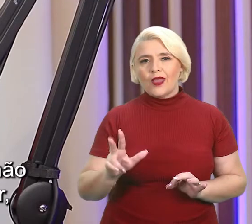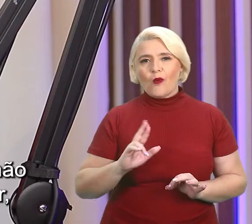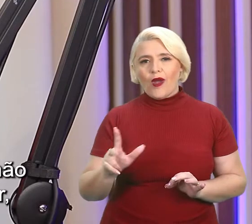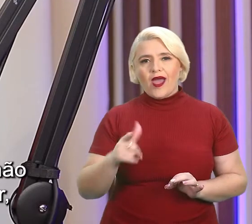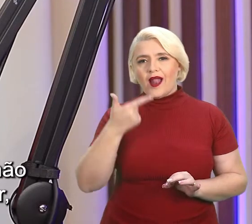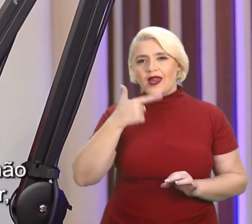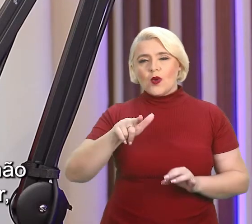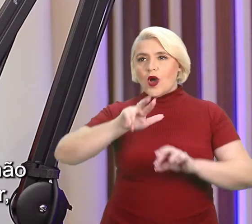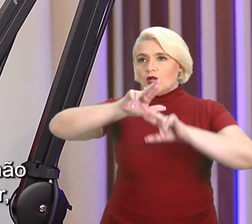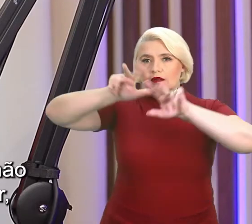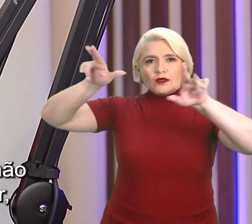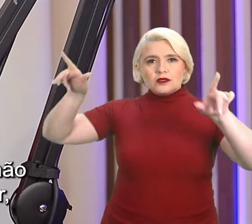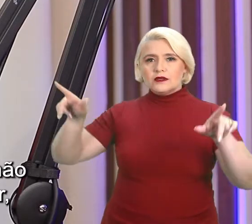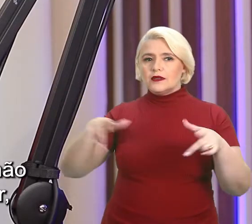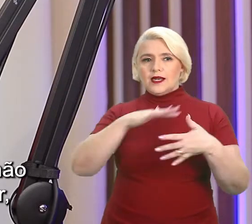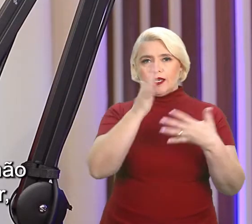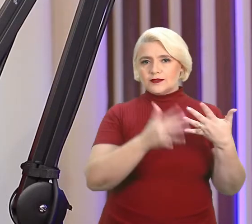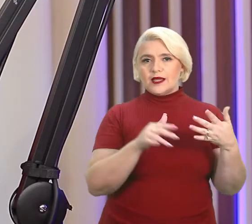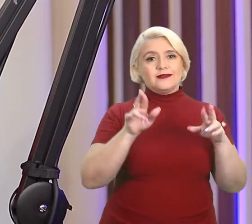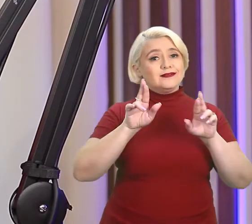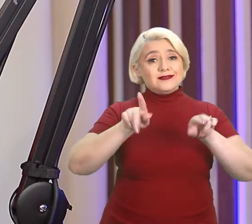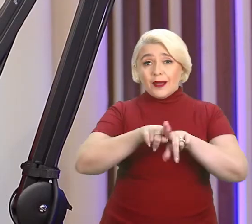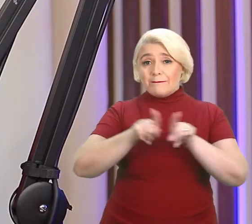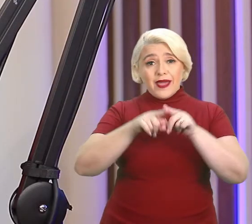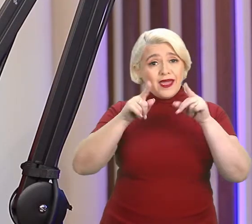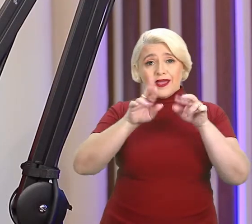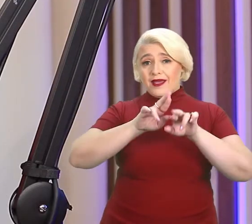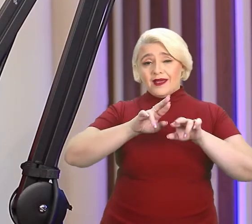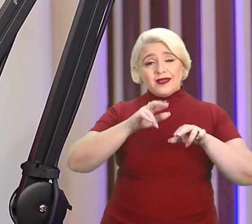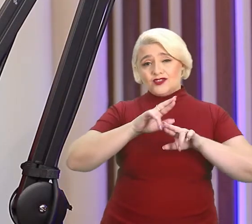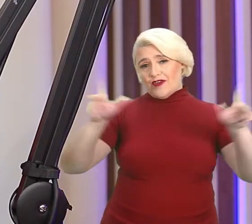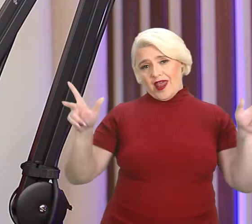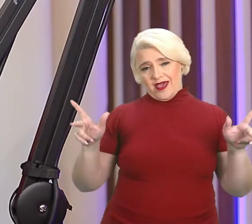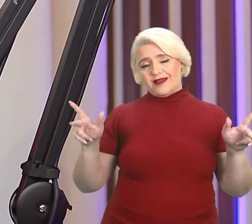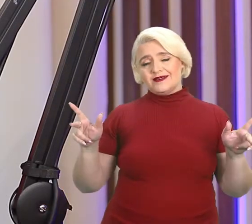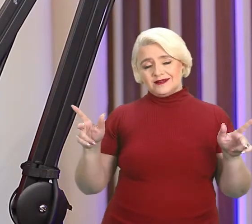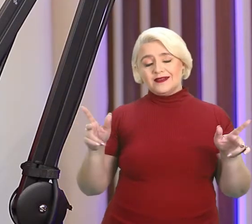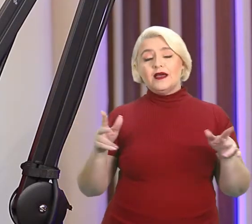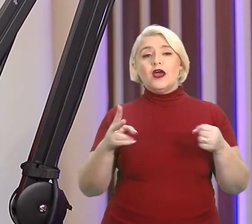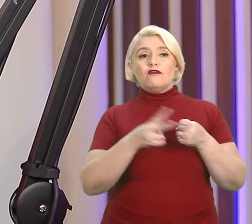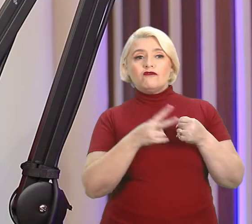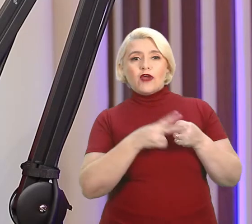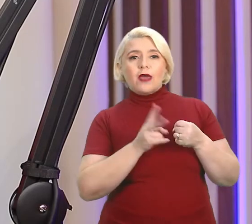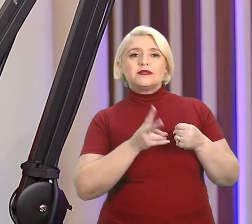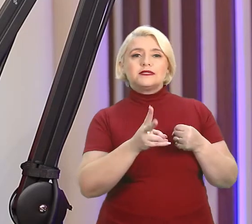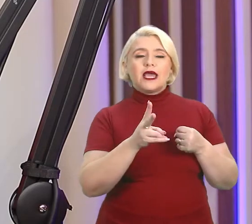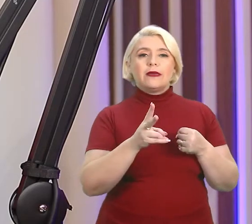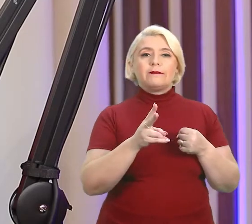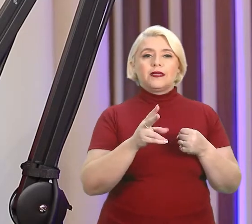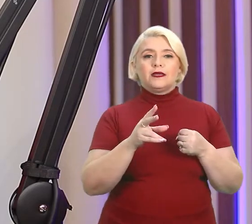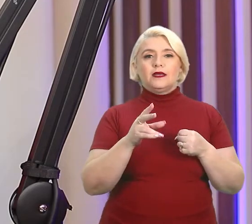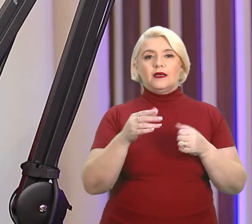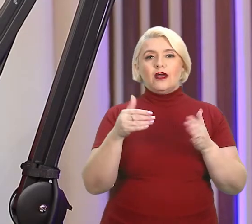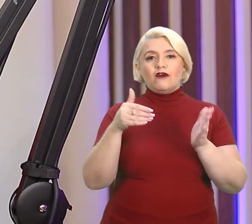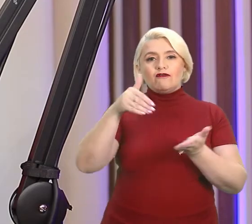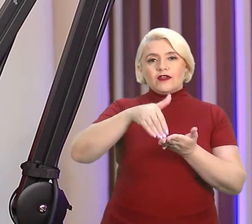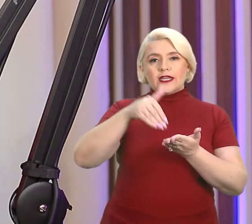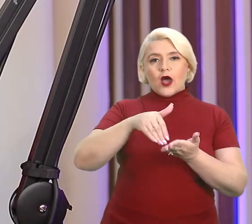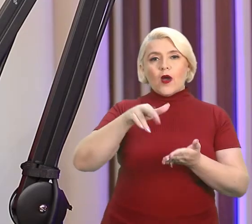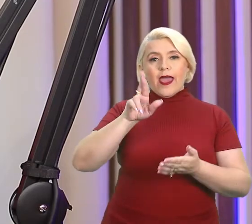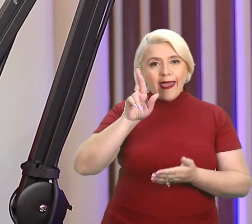língua, não era na língua de sinais que ia funcionar, né? Então, a língua de sinais, os verbos são sempre no